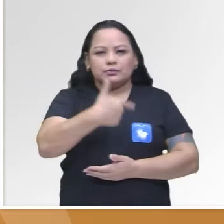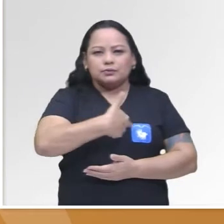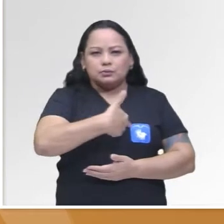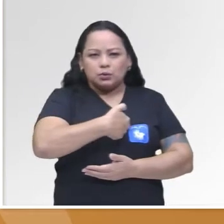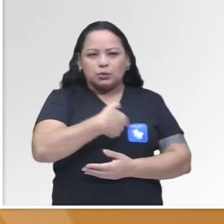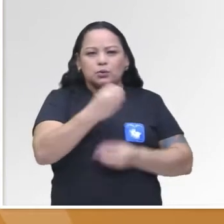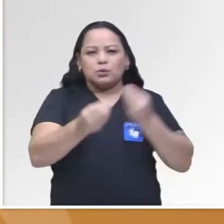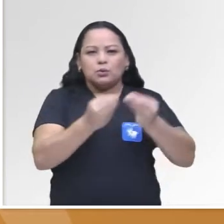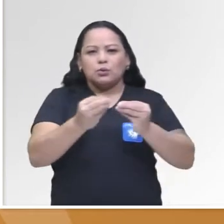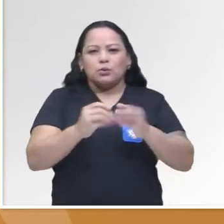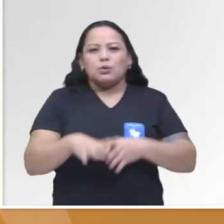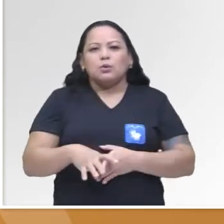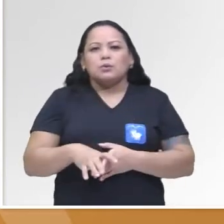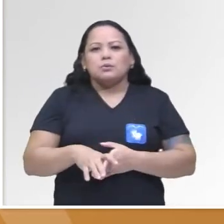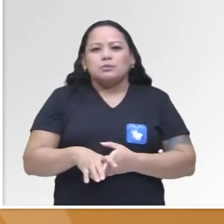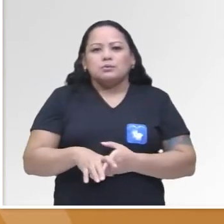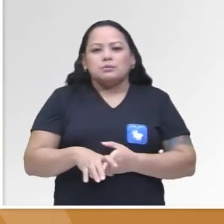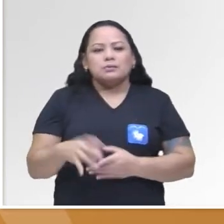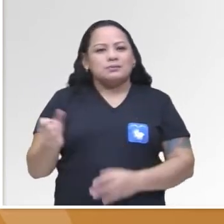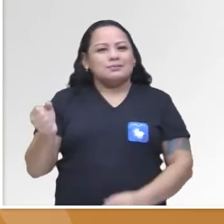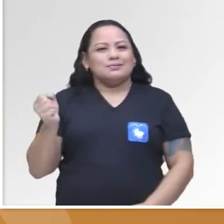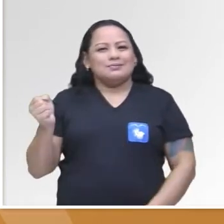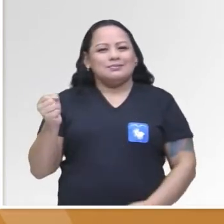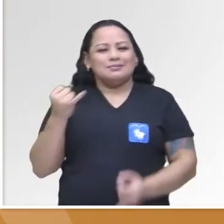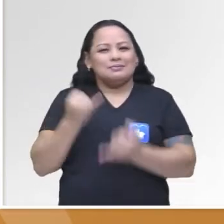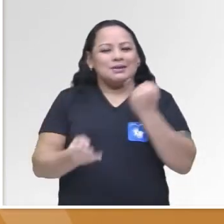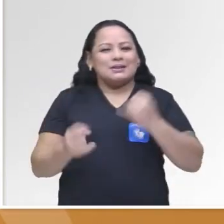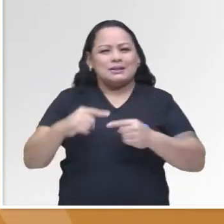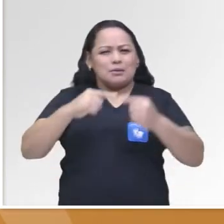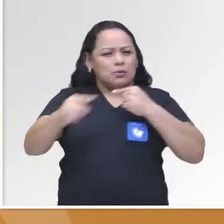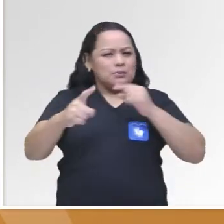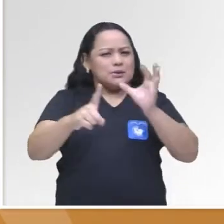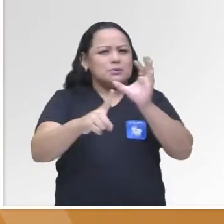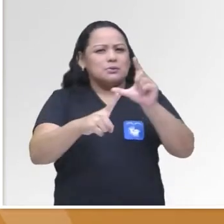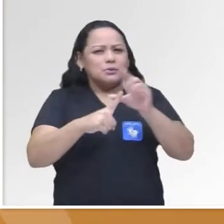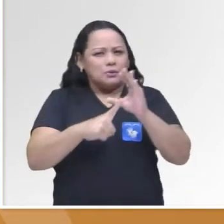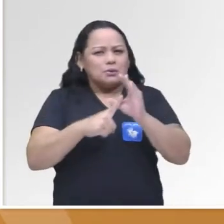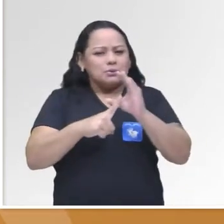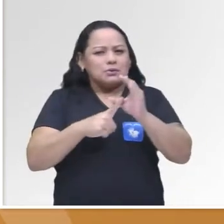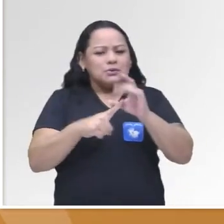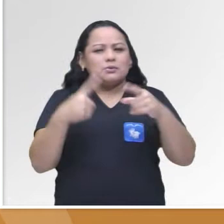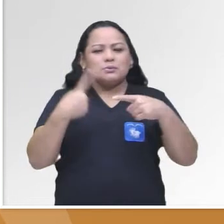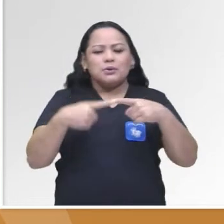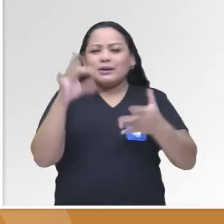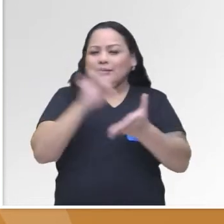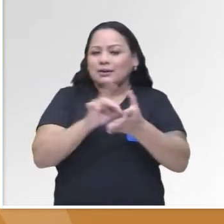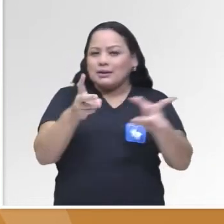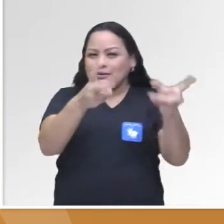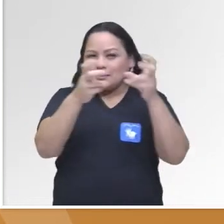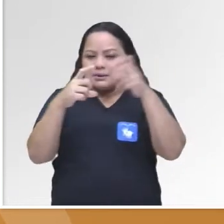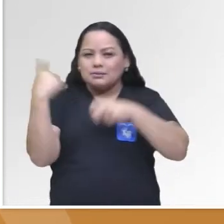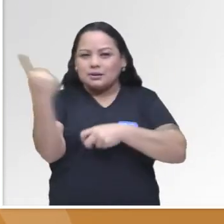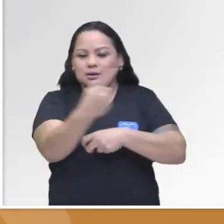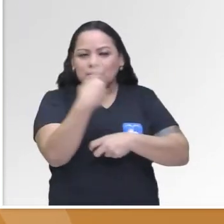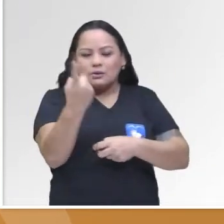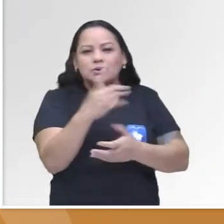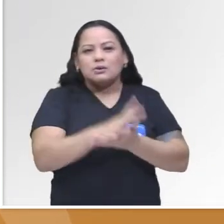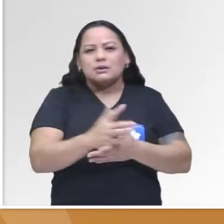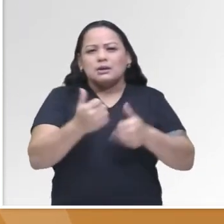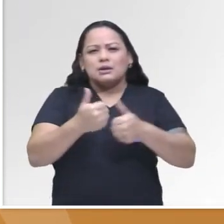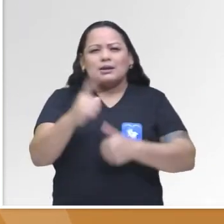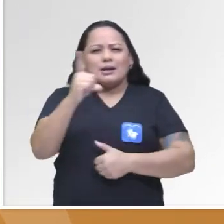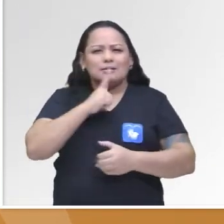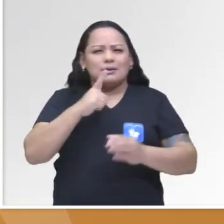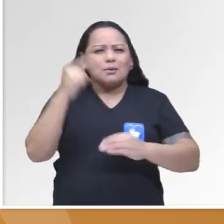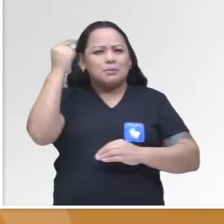uma plaquinha na mão ali, quase um meme, né? Proibido o comunismo. Porque, na verdade, como a gente vai perceber, a presença do